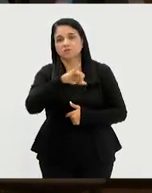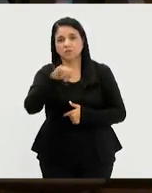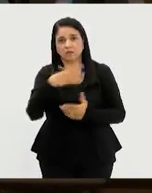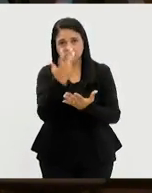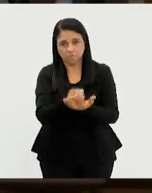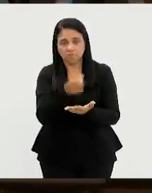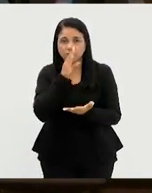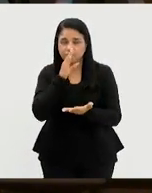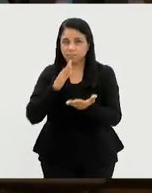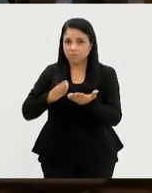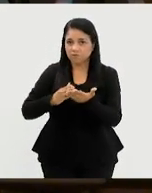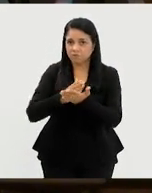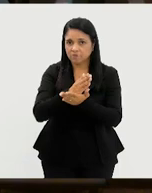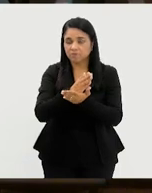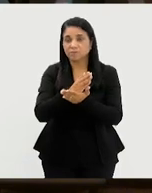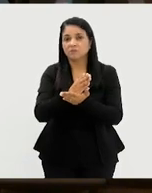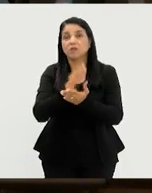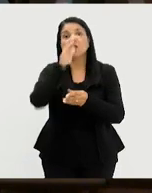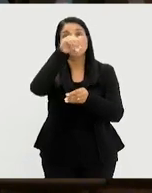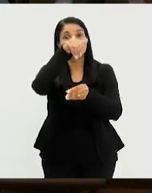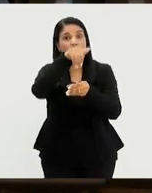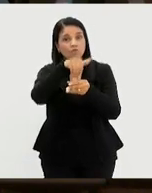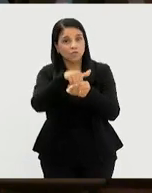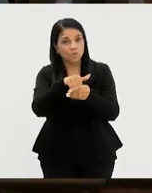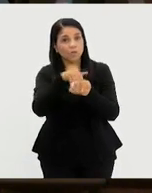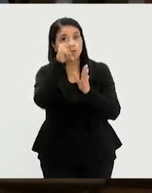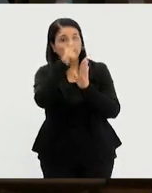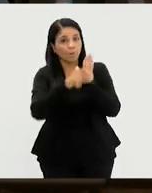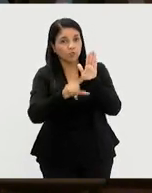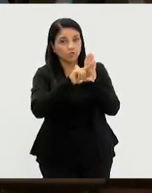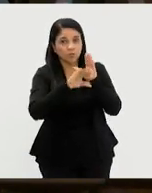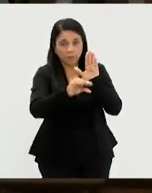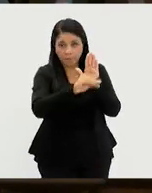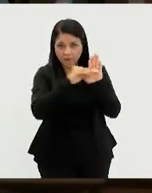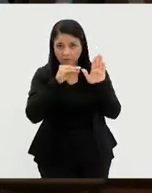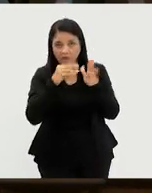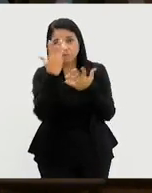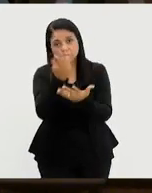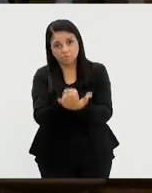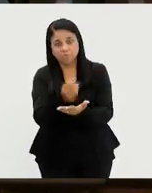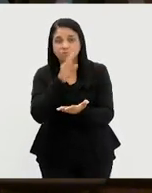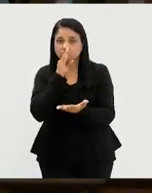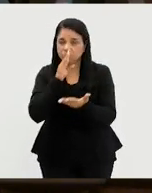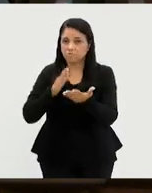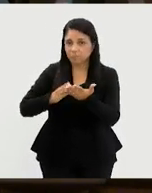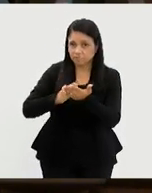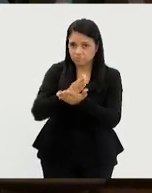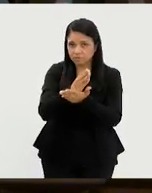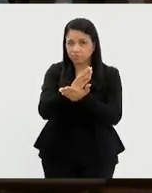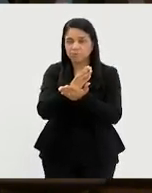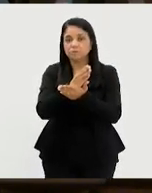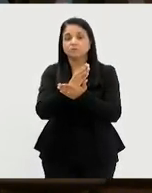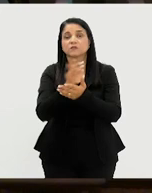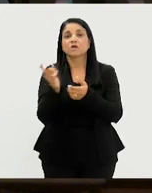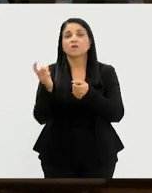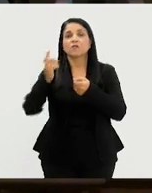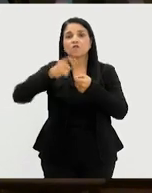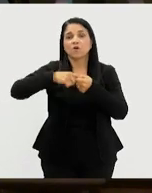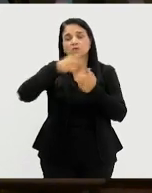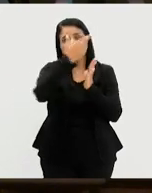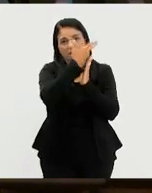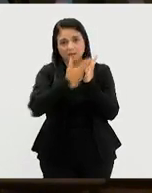estão aprovado em votação o projeto assim emendado senores que aprov permane Como estão aprovado vai a redação do